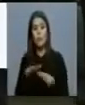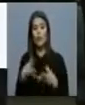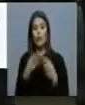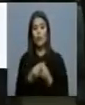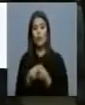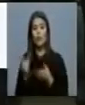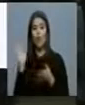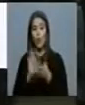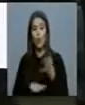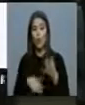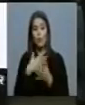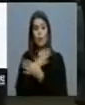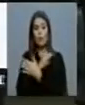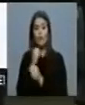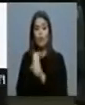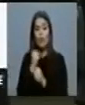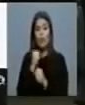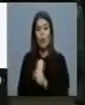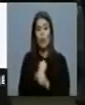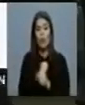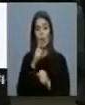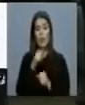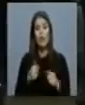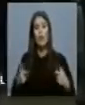dos cuidados de saúde primários, cuja ARS Centro também